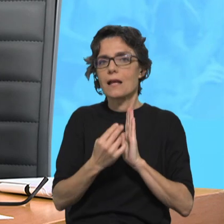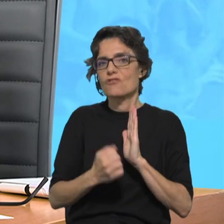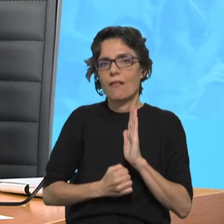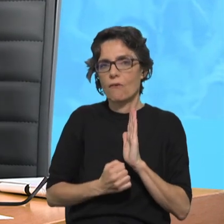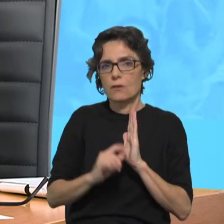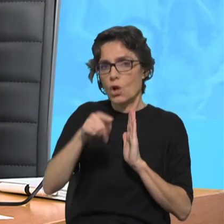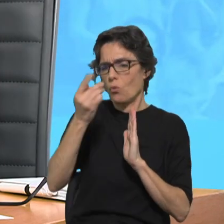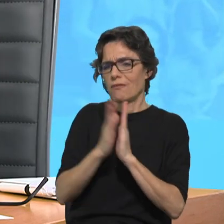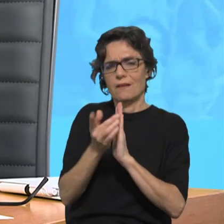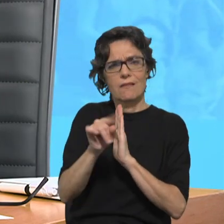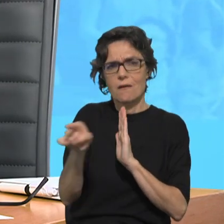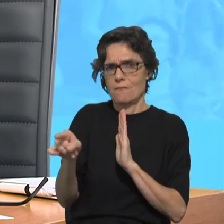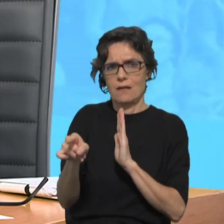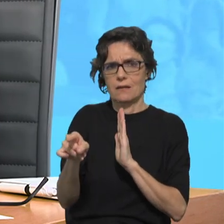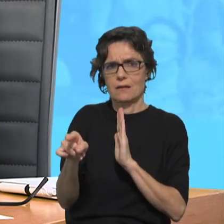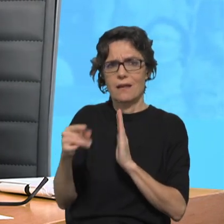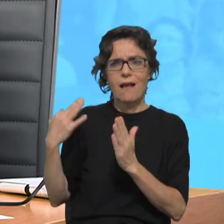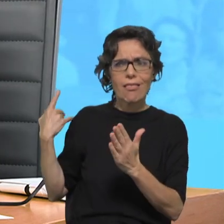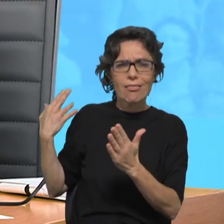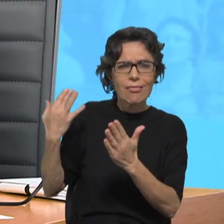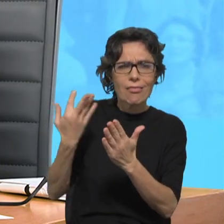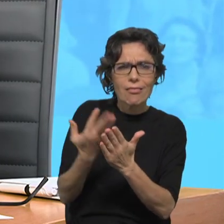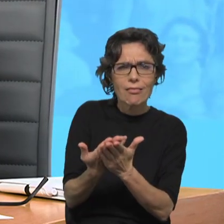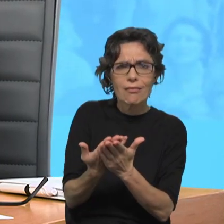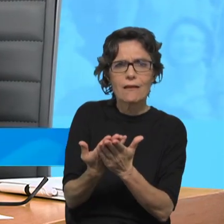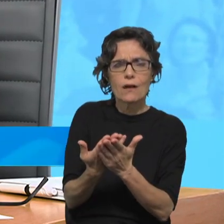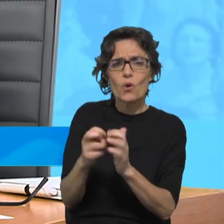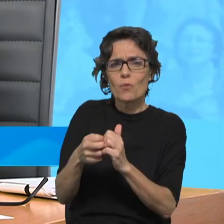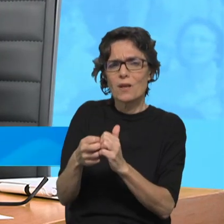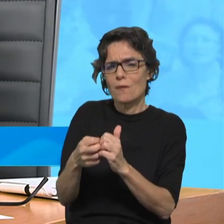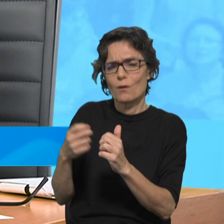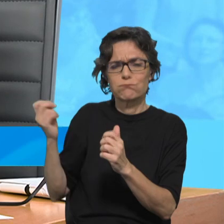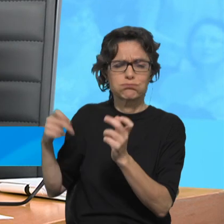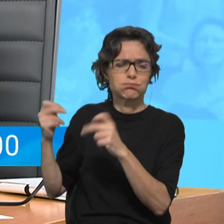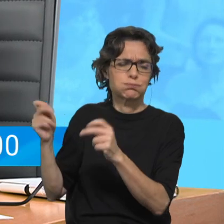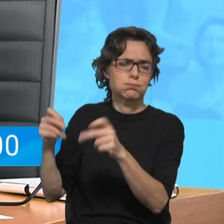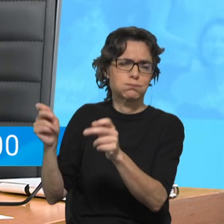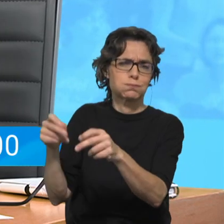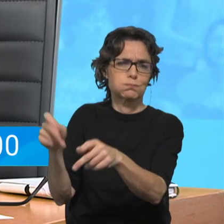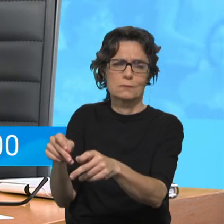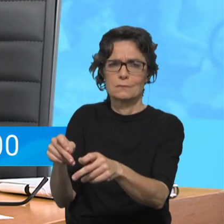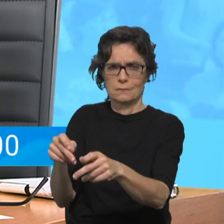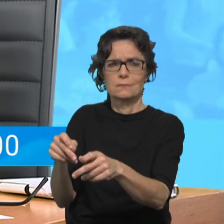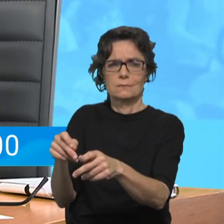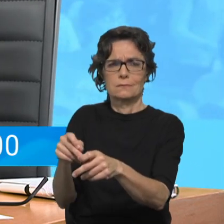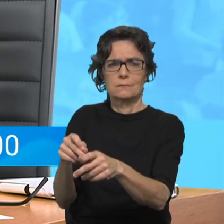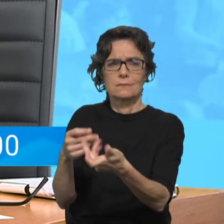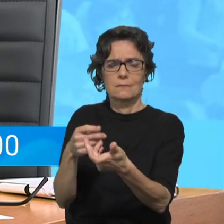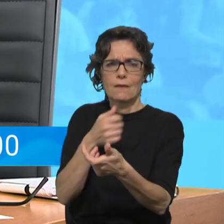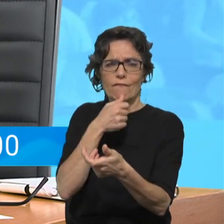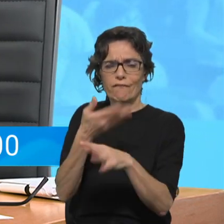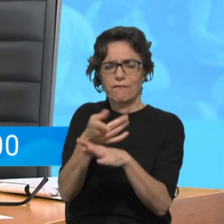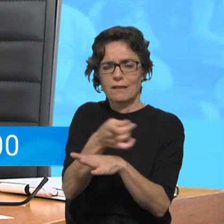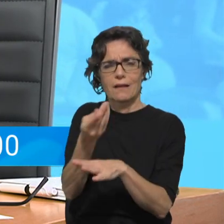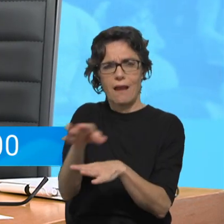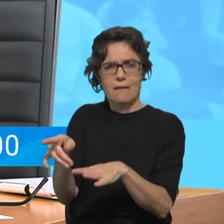todas têm tido, ao longo de sempre, este problema dos abusos sexuais sobre crianças. Se calhar